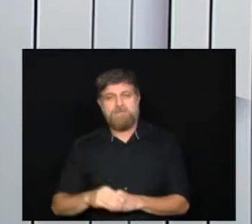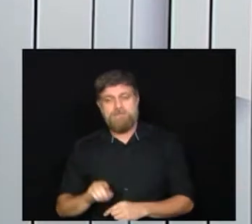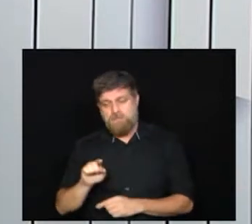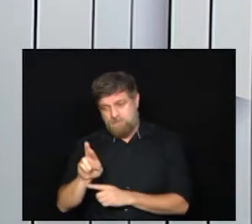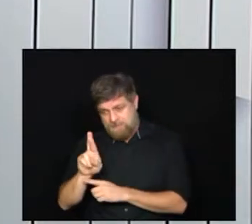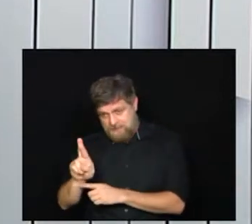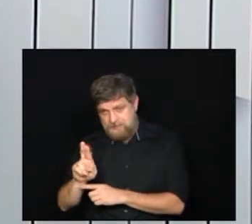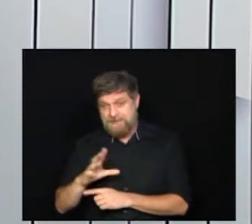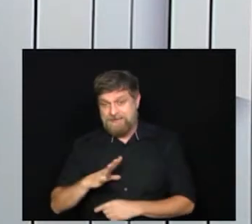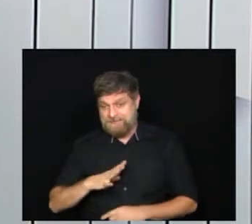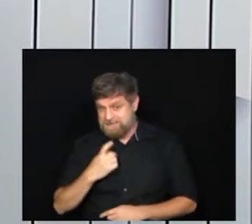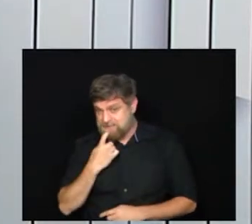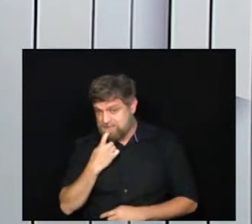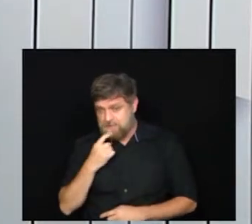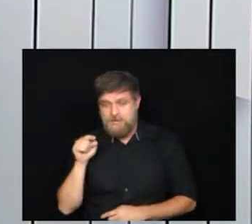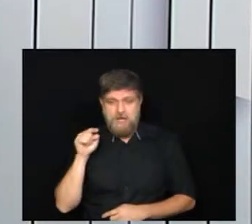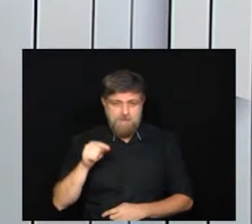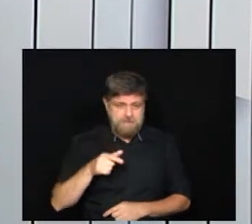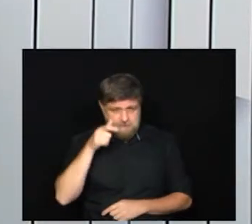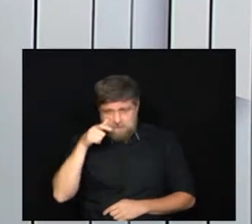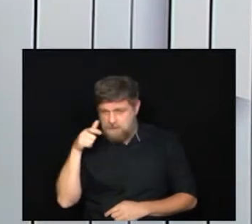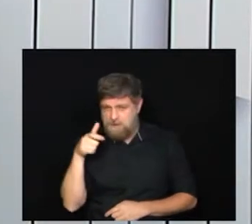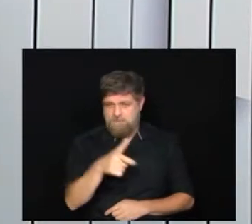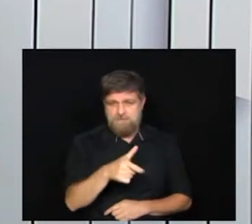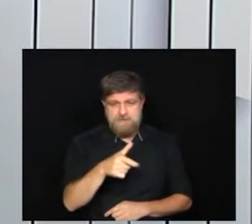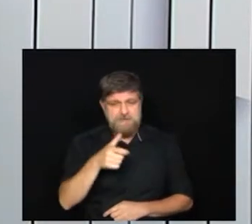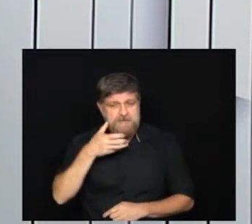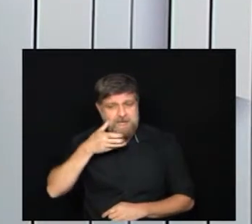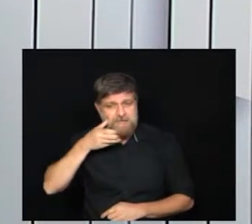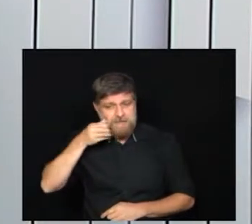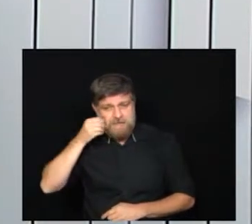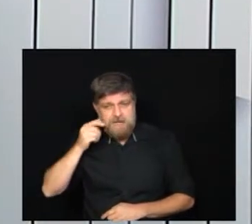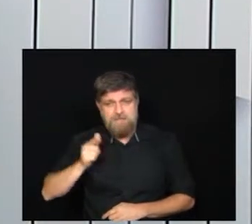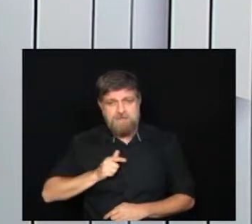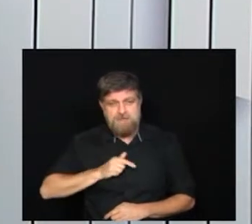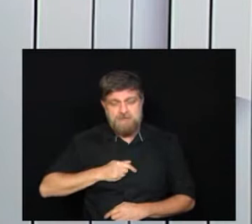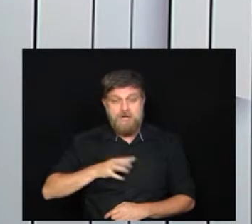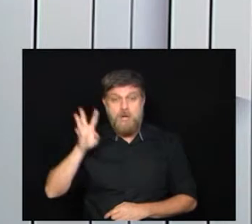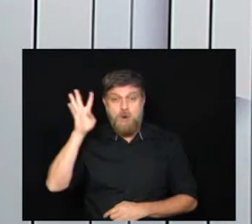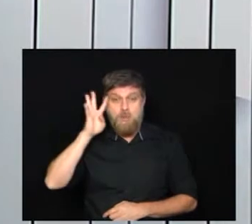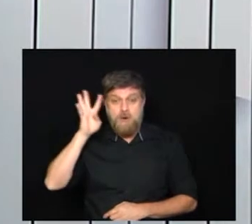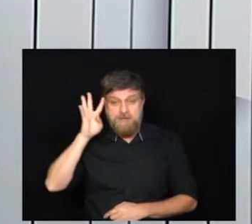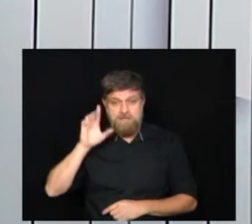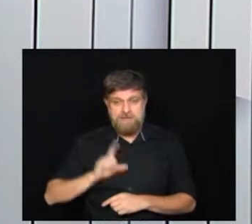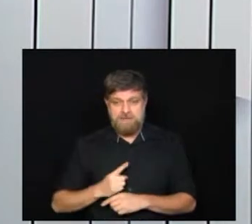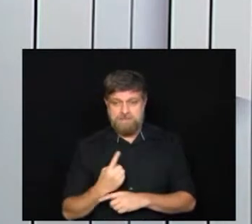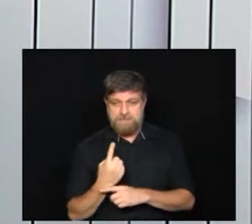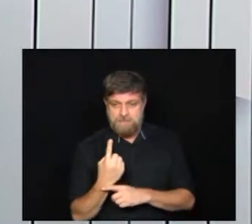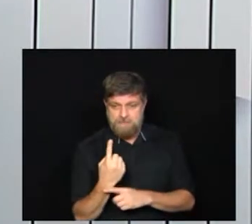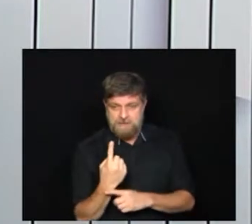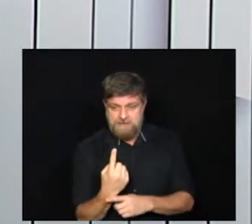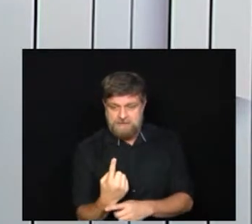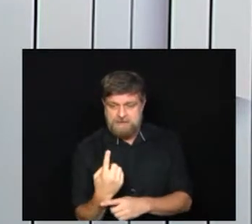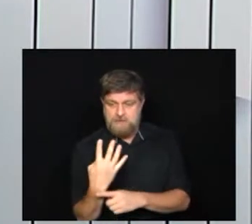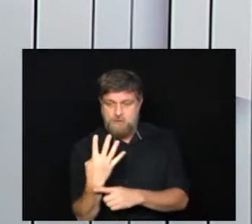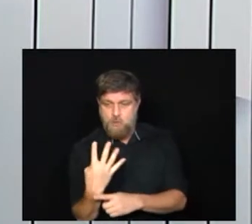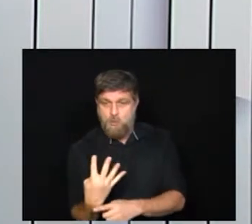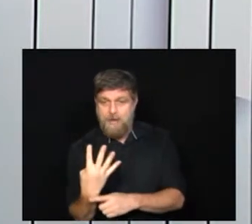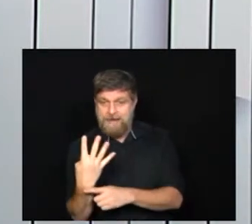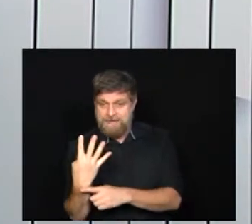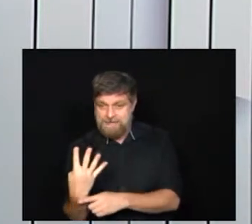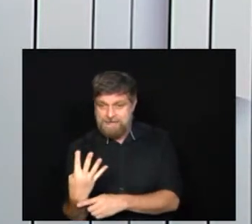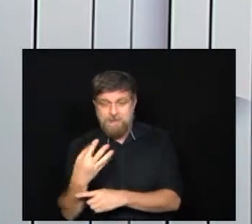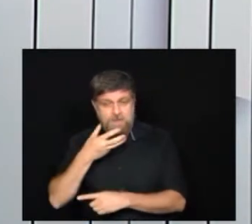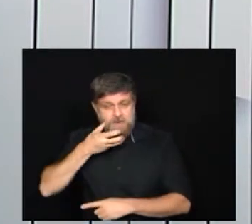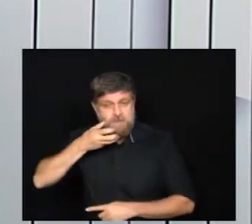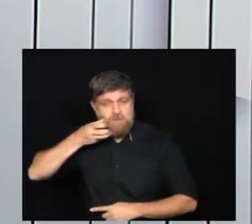cepate.campinas.sp.gov.br, você também confere as vagas disponíveis. Para esta quarta-feira são 144 vagas.